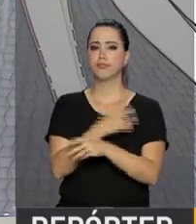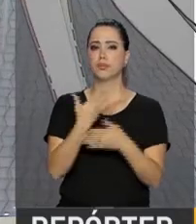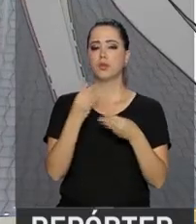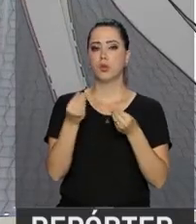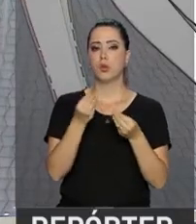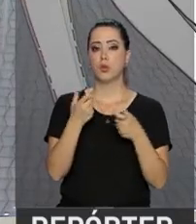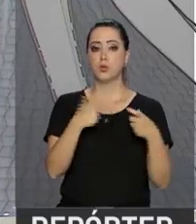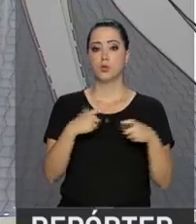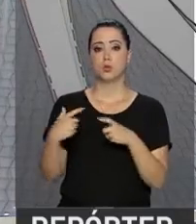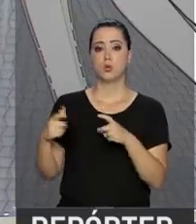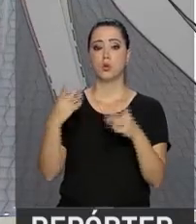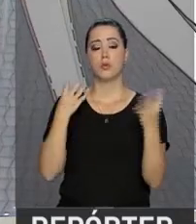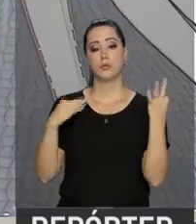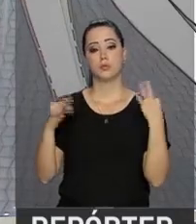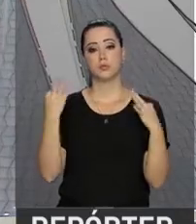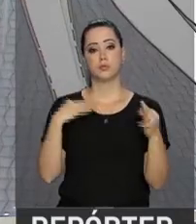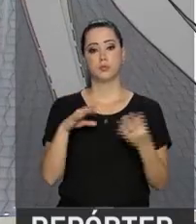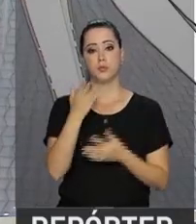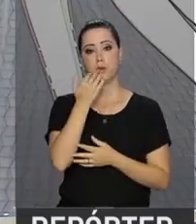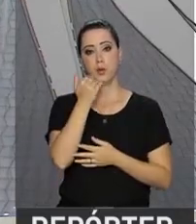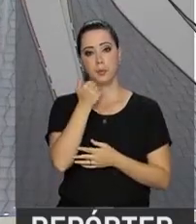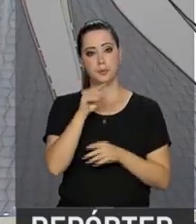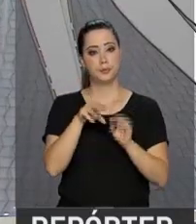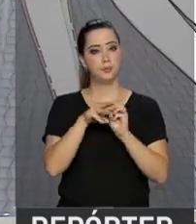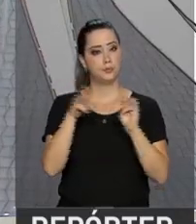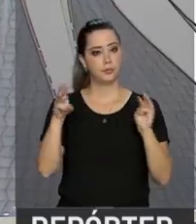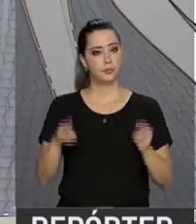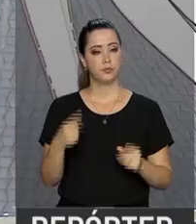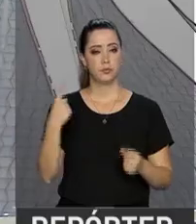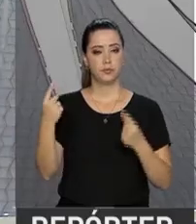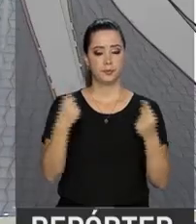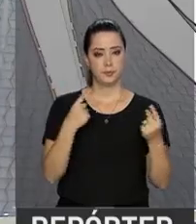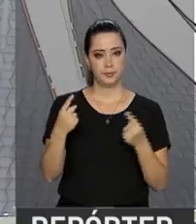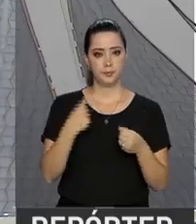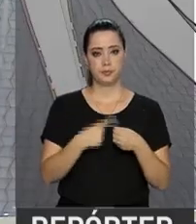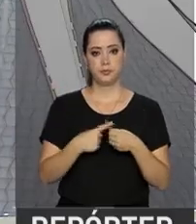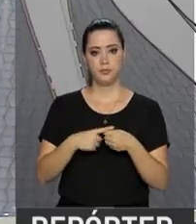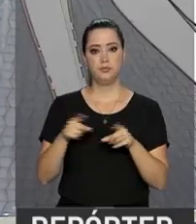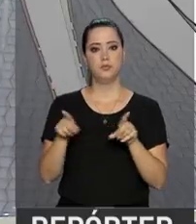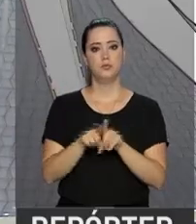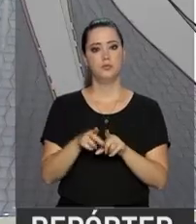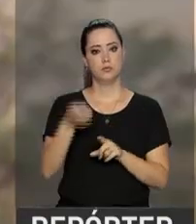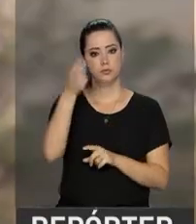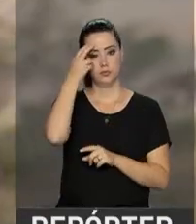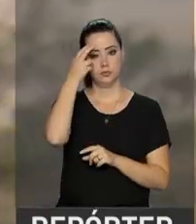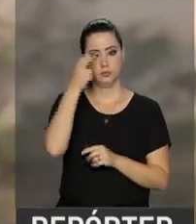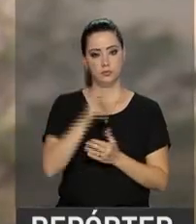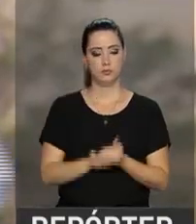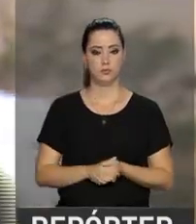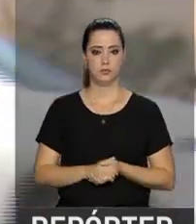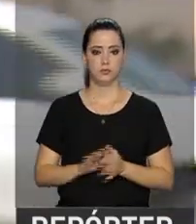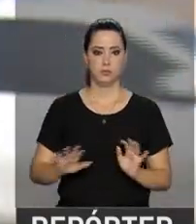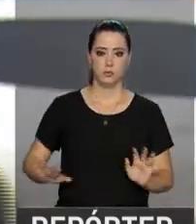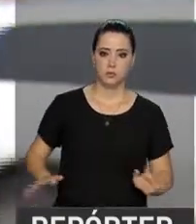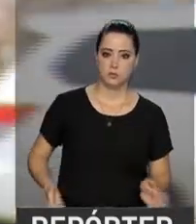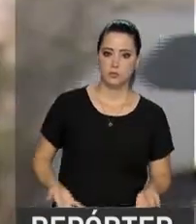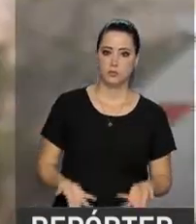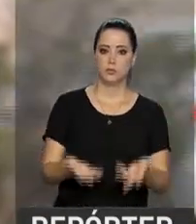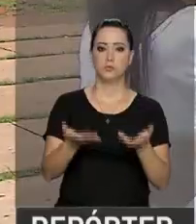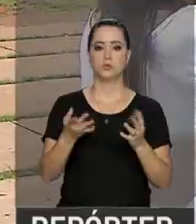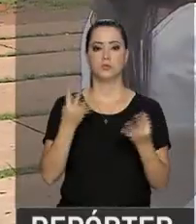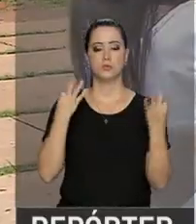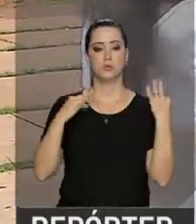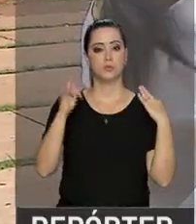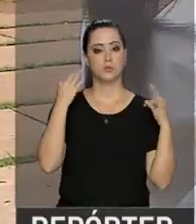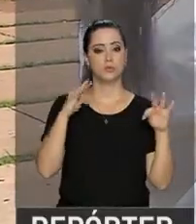turísticos, museus e a gastronomia de cada cidade. Isto também é cultura. Para estimular o turismo